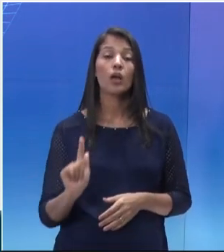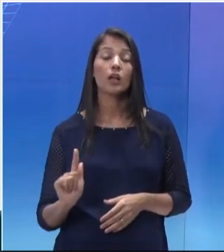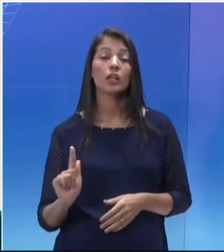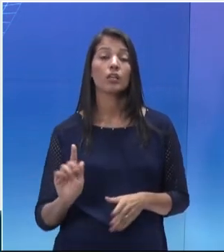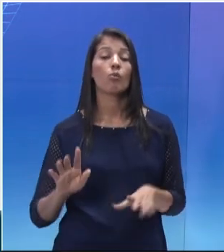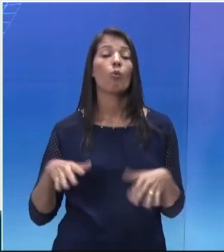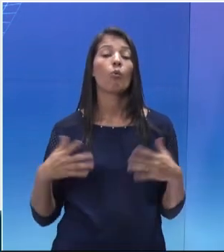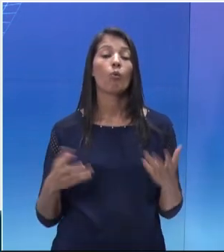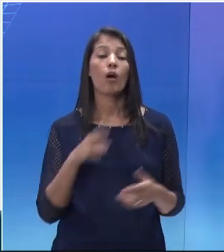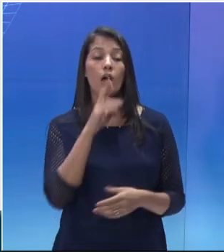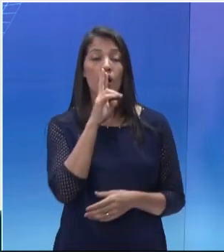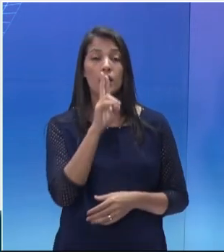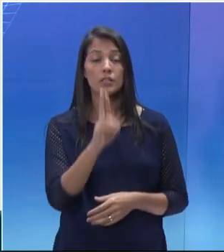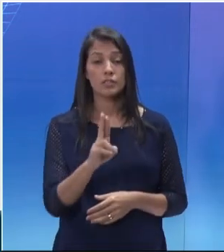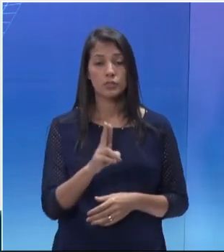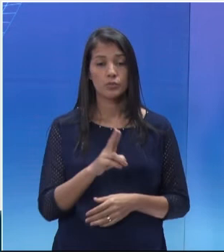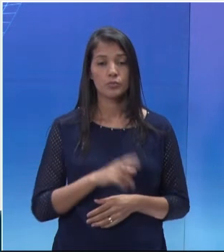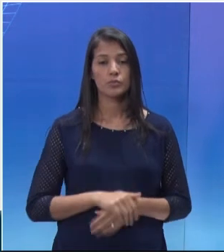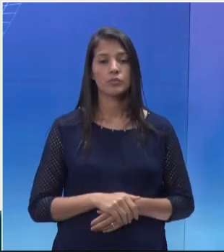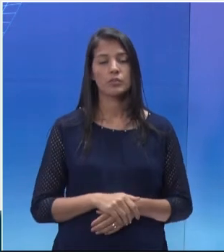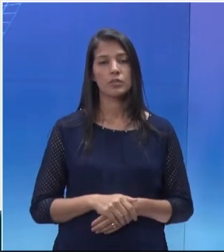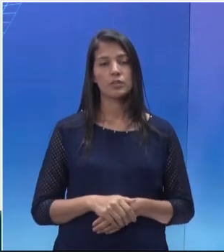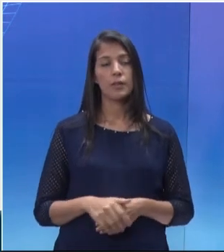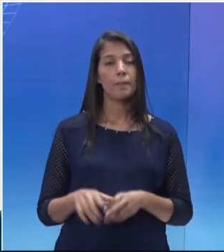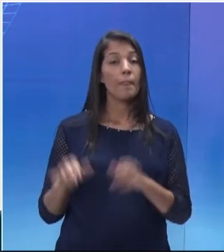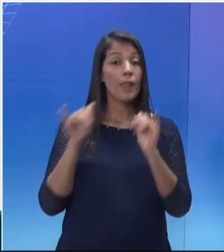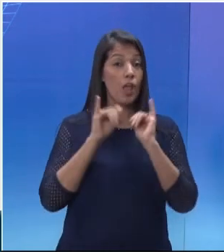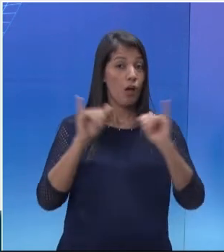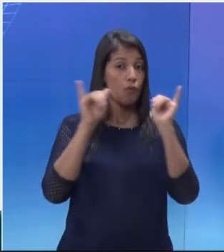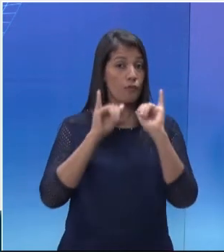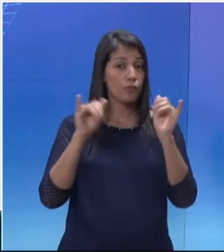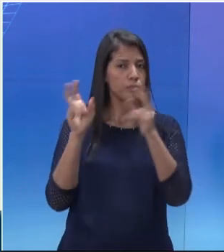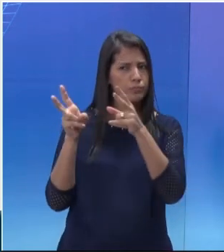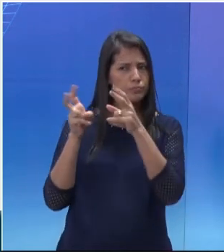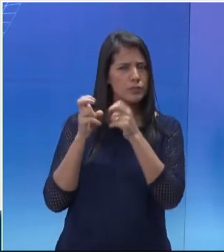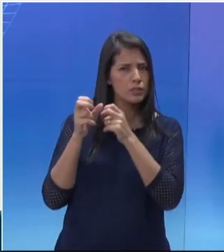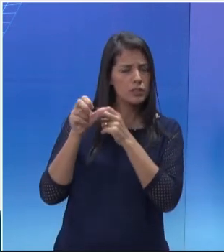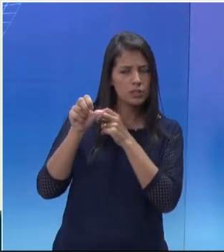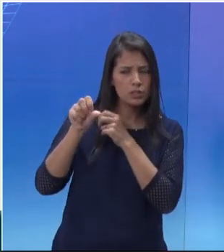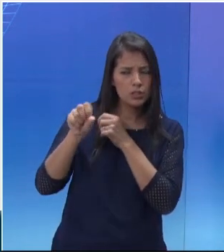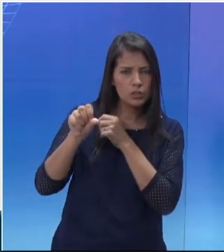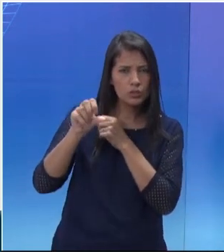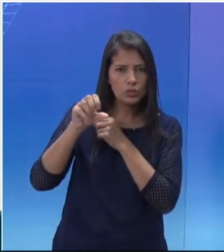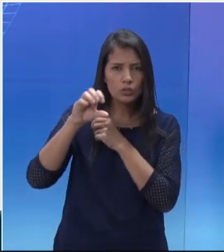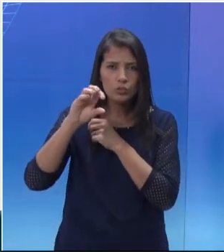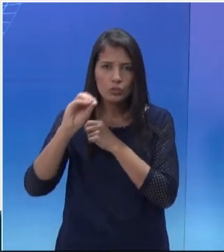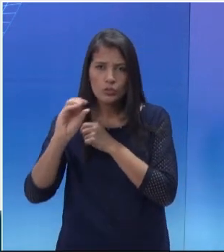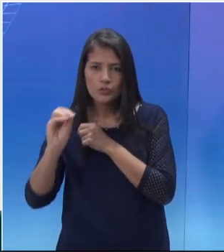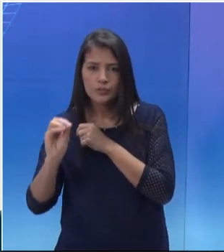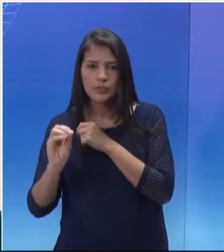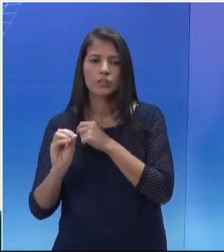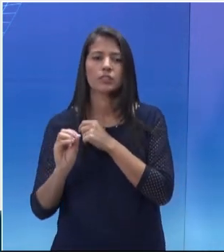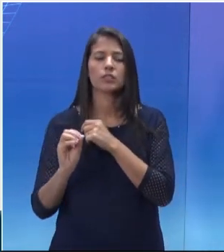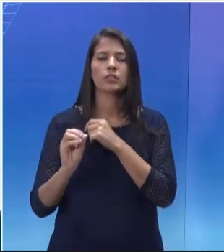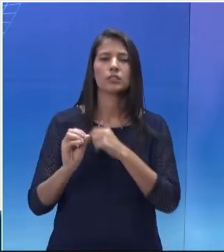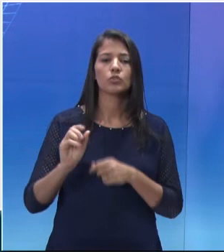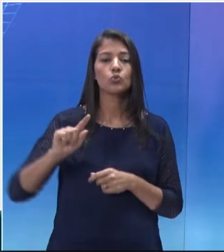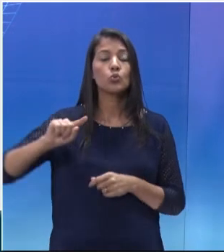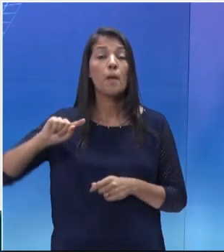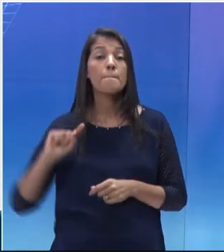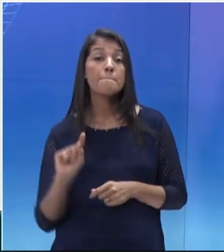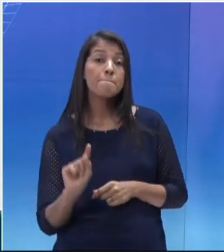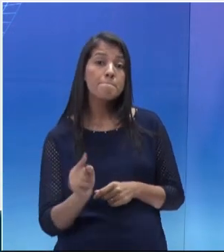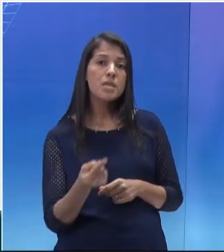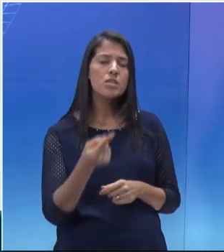quilos que deve ser empregada para esse fim? Chamou a atenção esse número aqui, estudantes, 900 mil